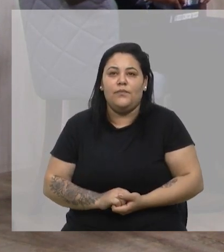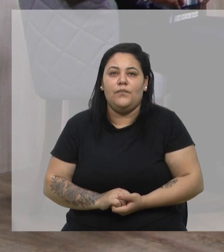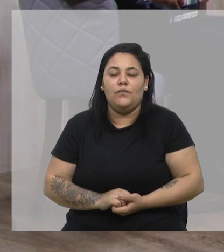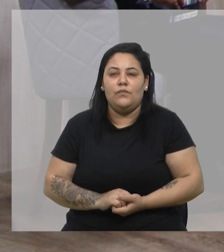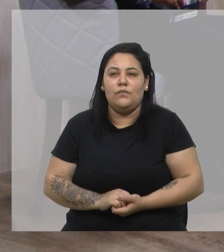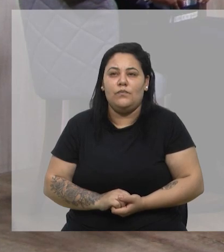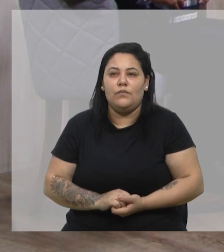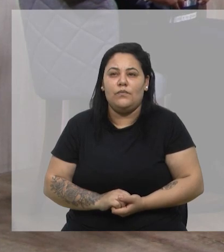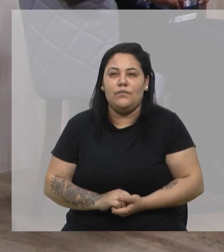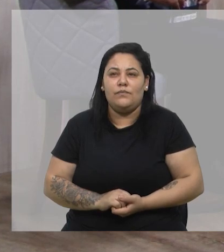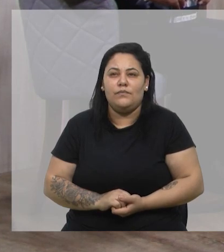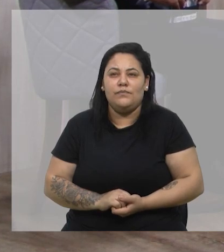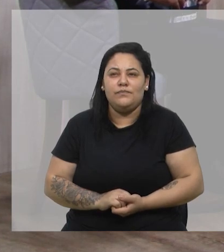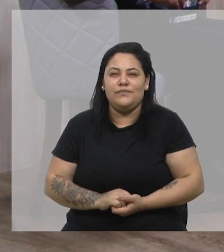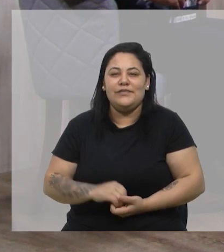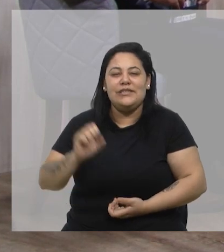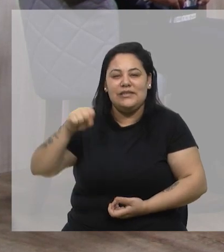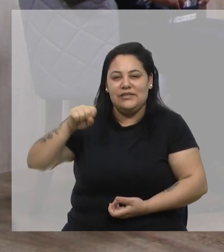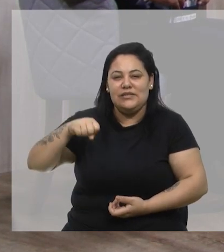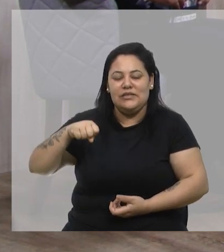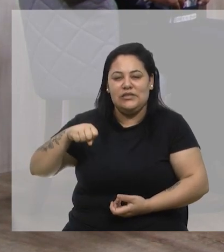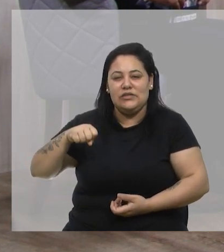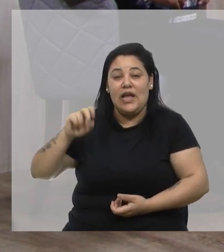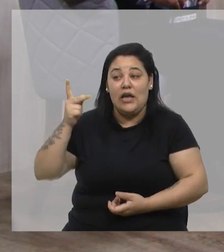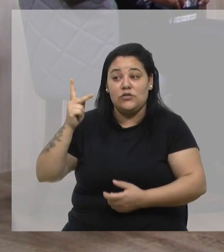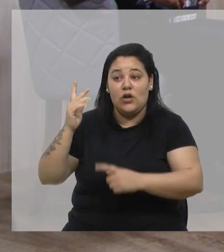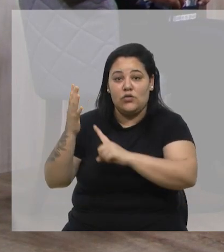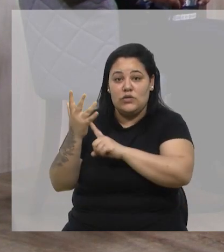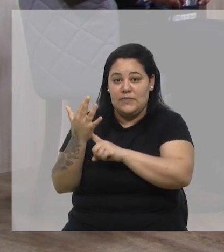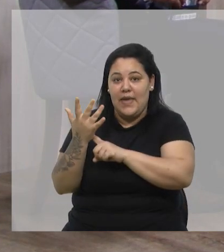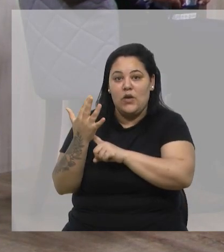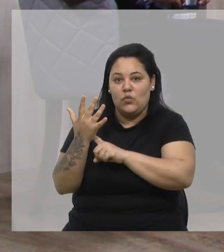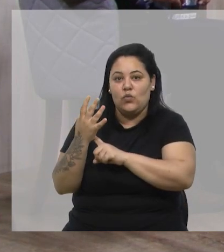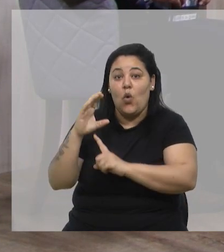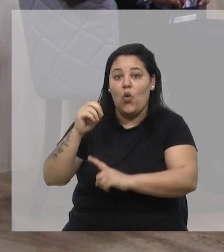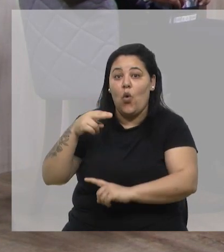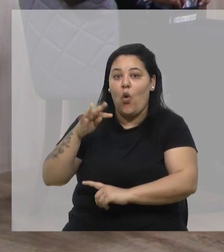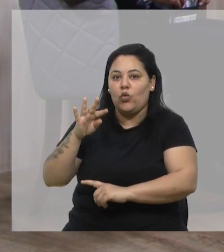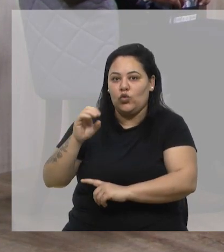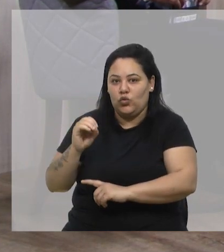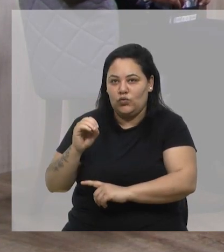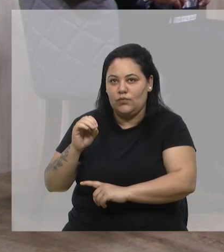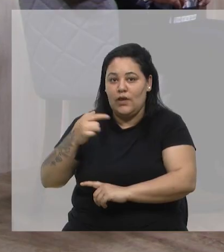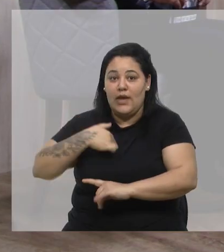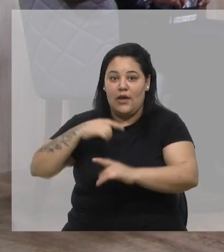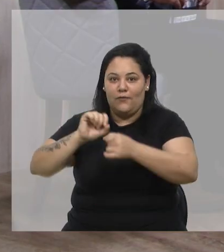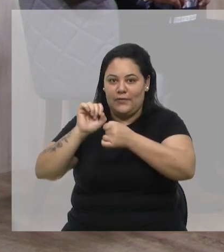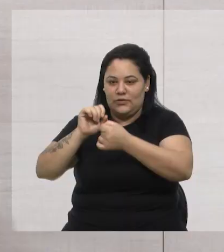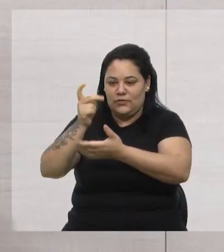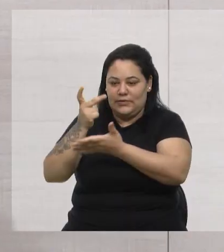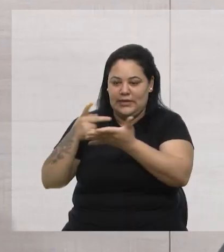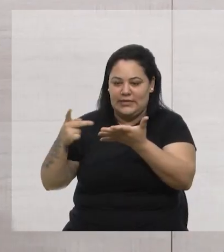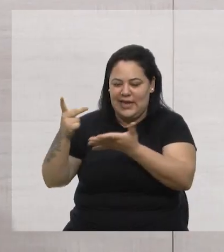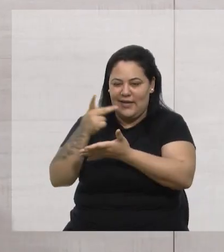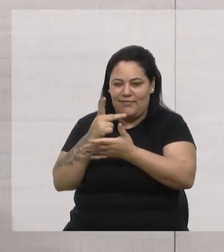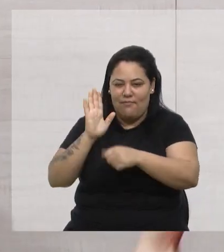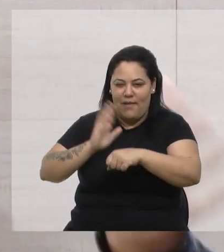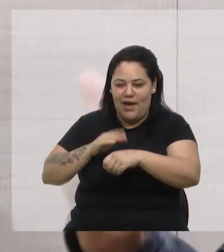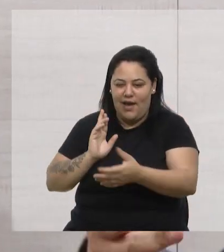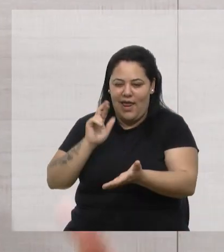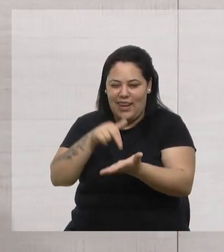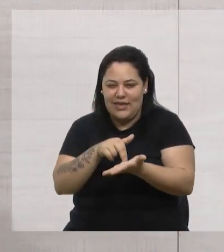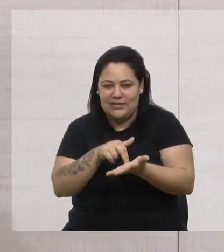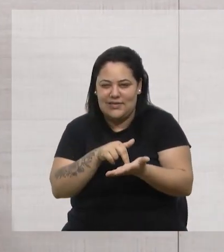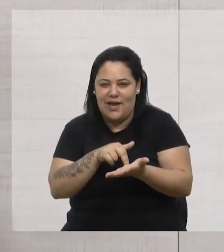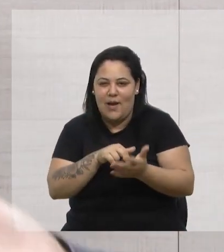do... Posso? Sim. Bom, quanto ao espelho, foi feito... coube a mim fazer ilustrações, né, um pouco